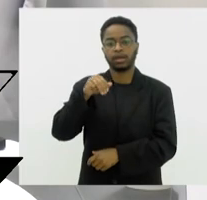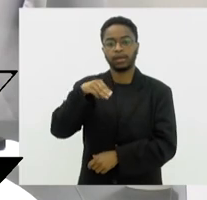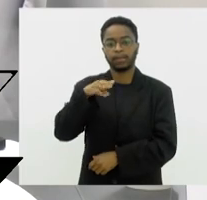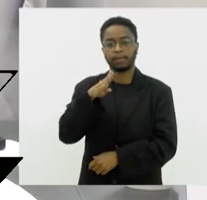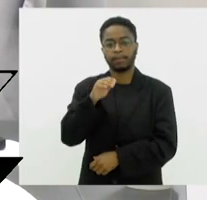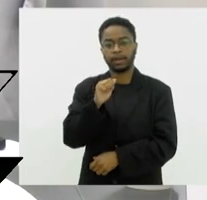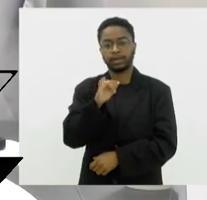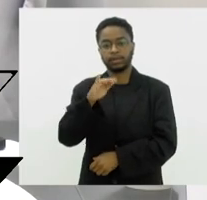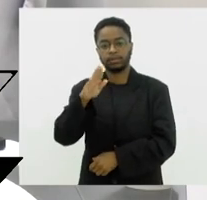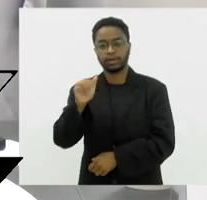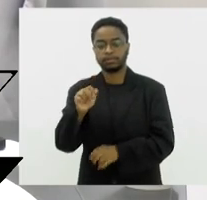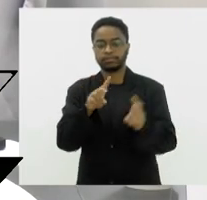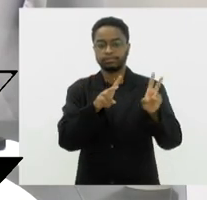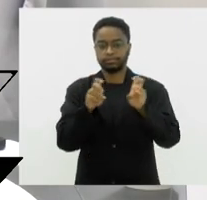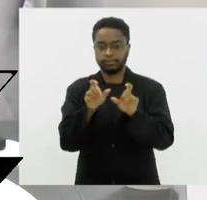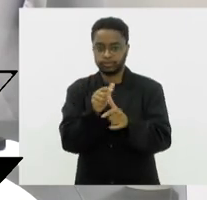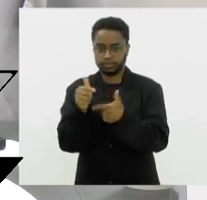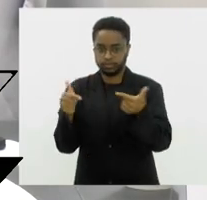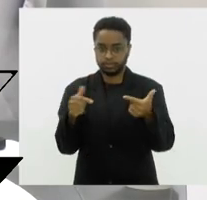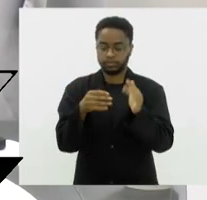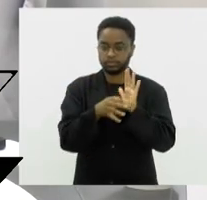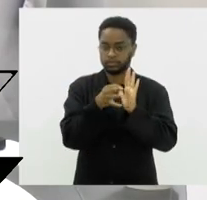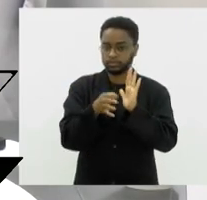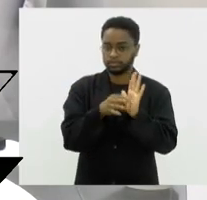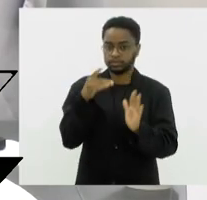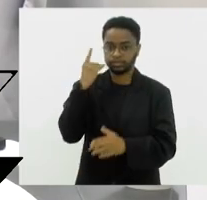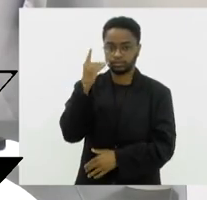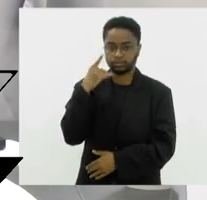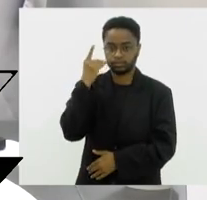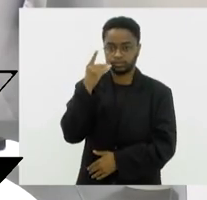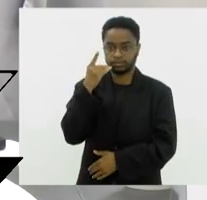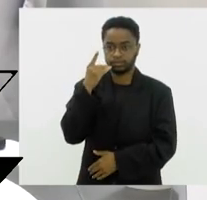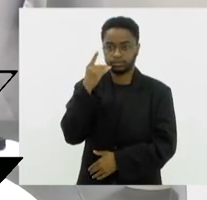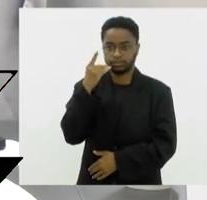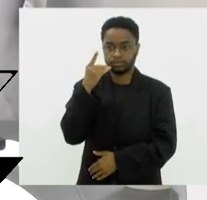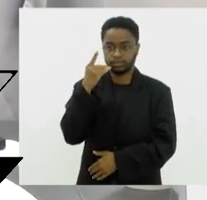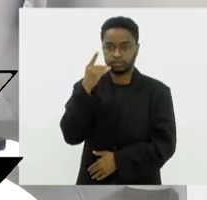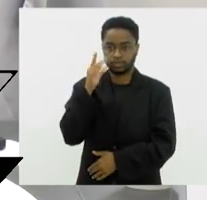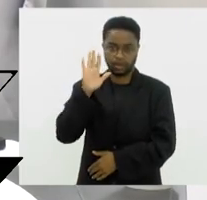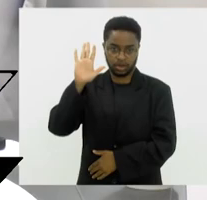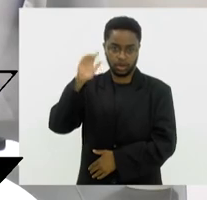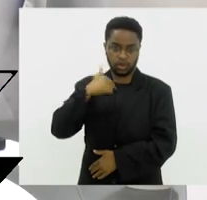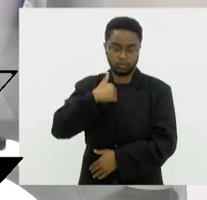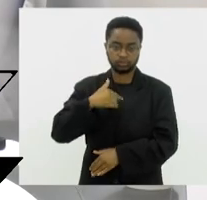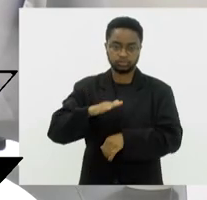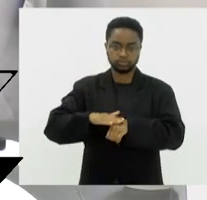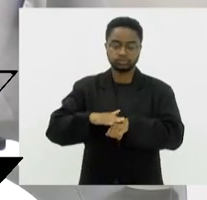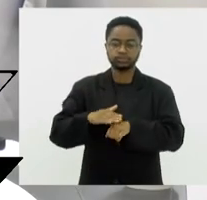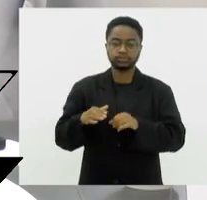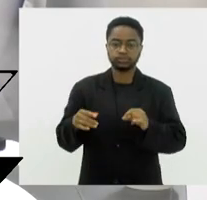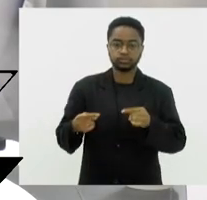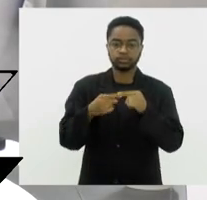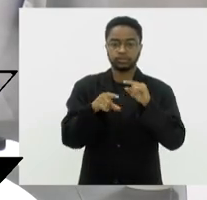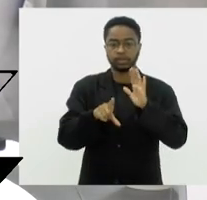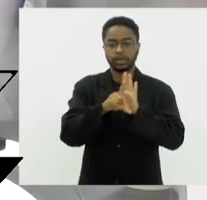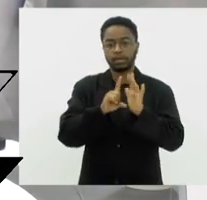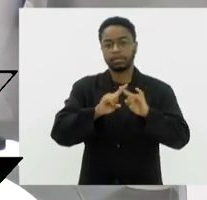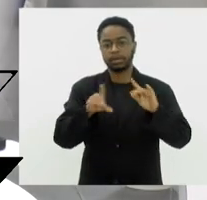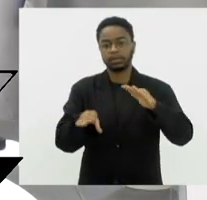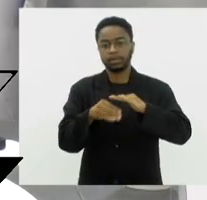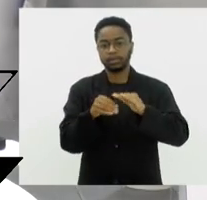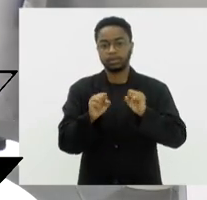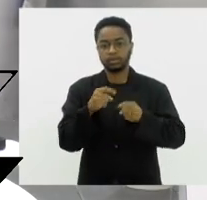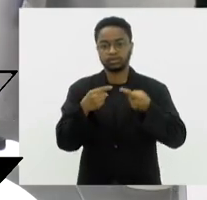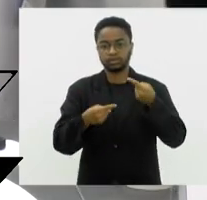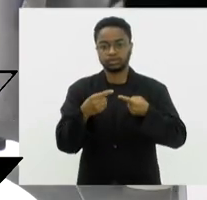Outras Providências. O parecer, deputado, sou eu, o parecer é pela legalidade com emendas. Em discussão. Eu